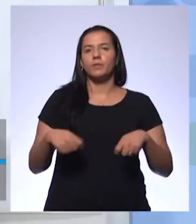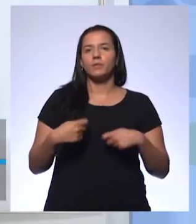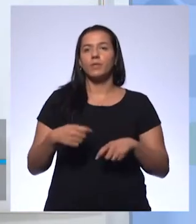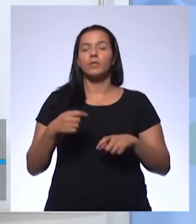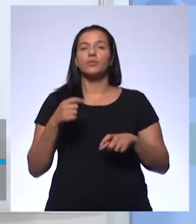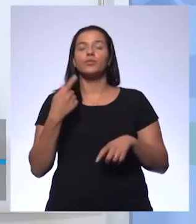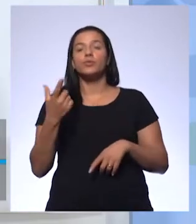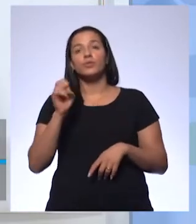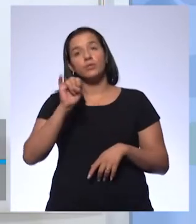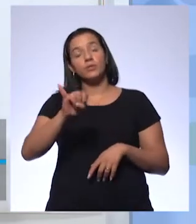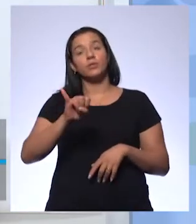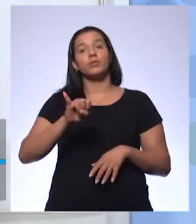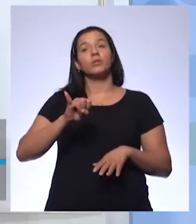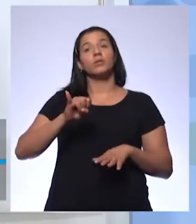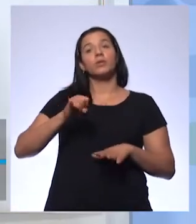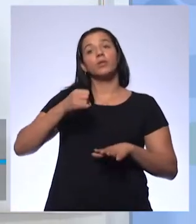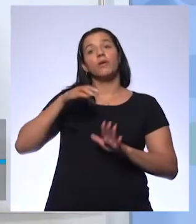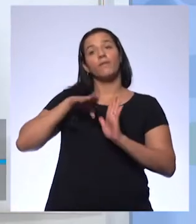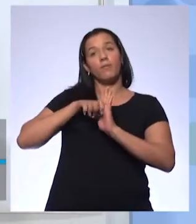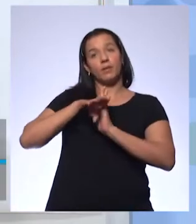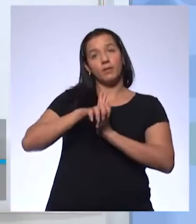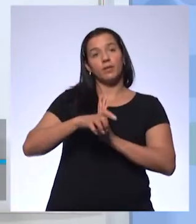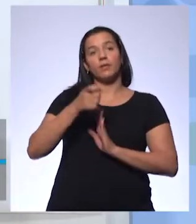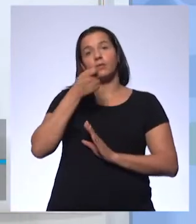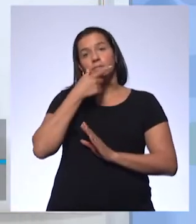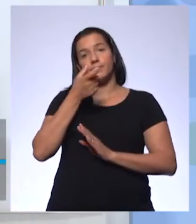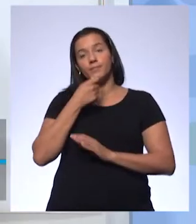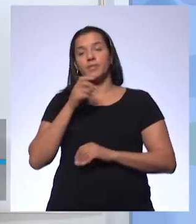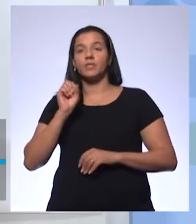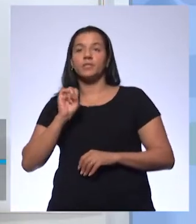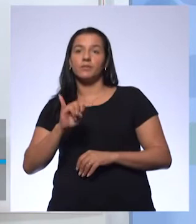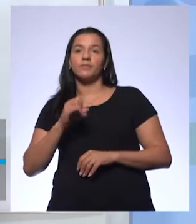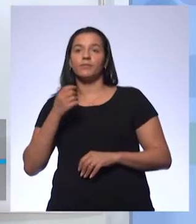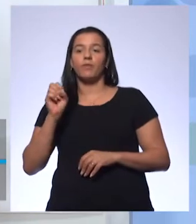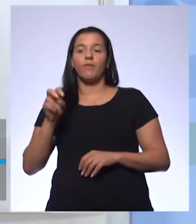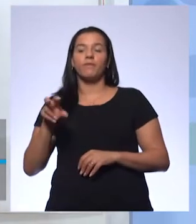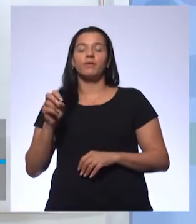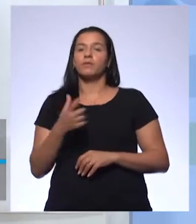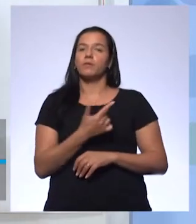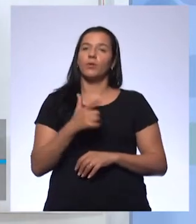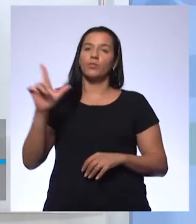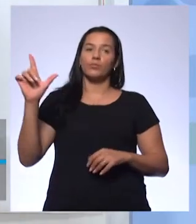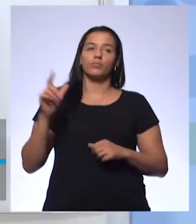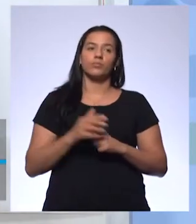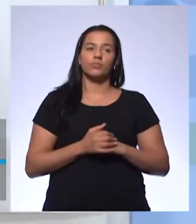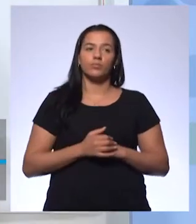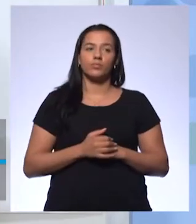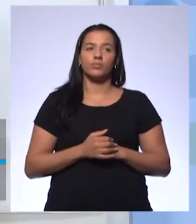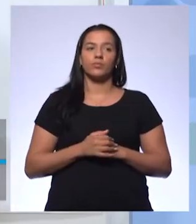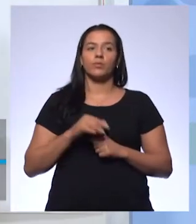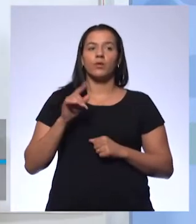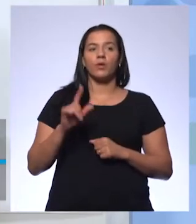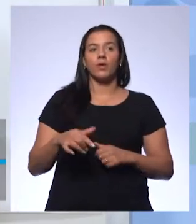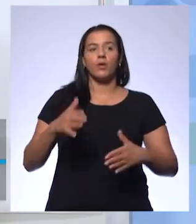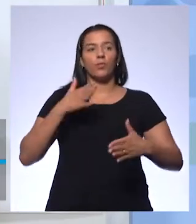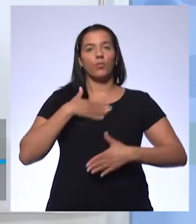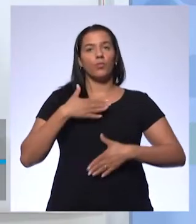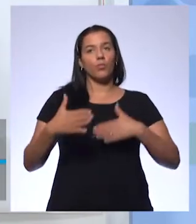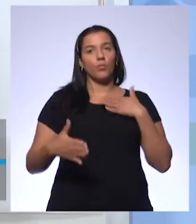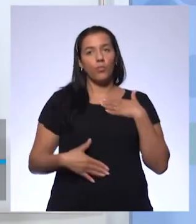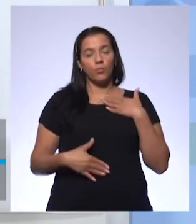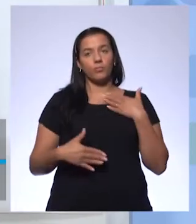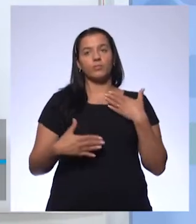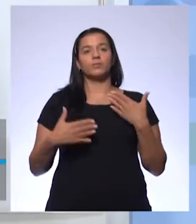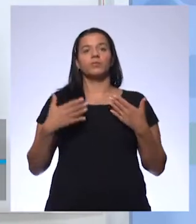for bactéria. Se for vírus, vocês estão vendo aí. Só tem uma coisa que combate vírus, tá? É a defesa do nosso corpo. Por